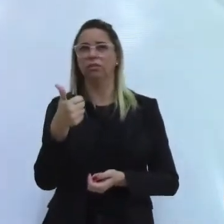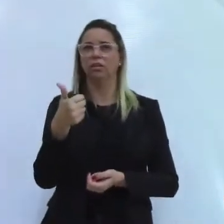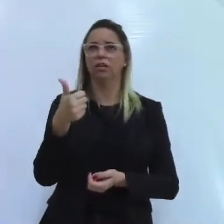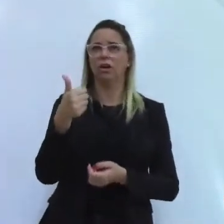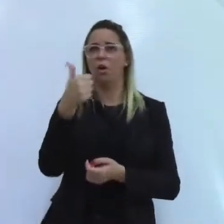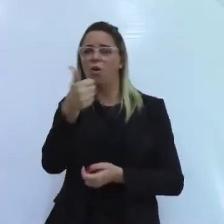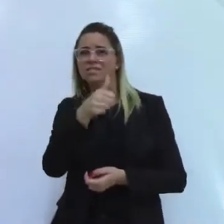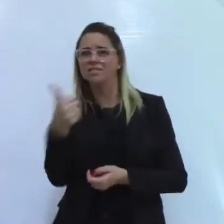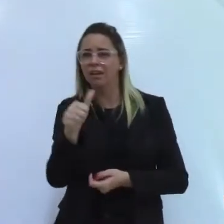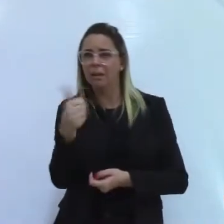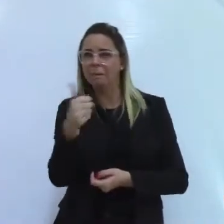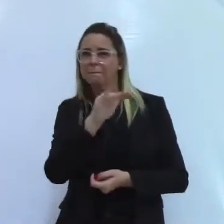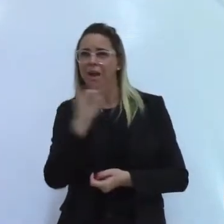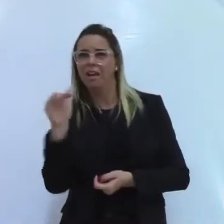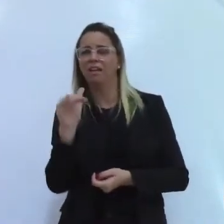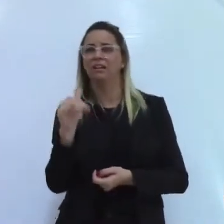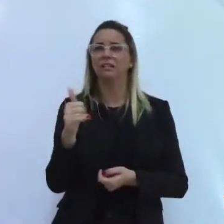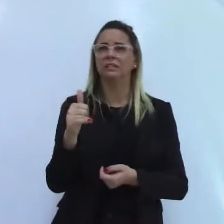Una, perturbando